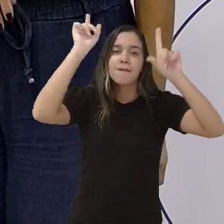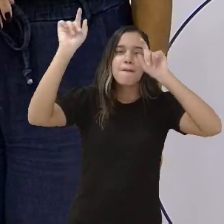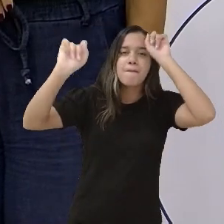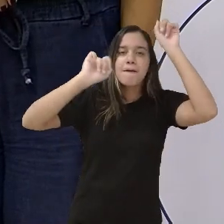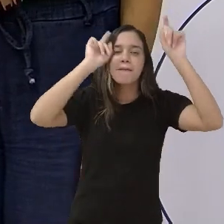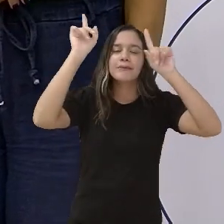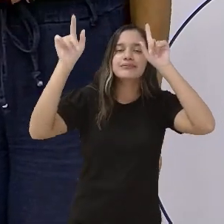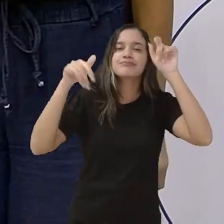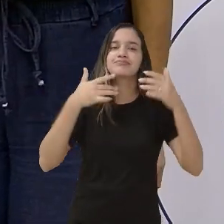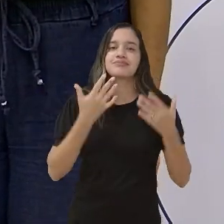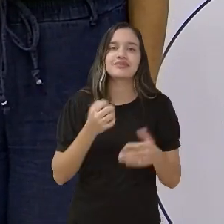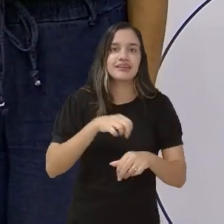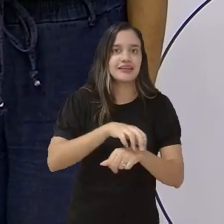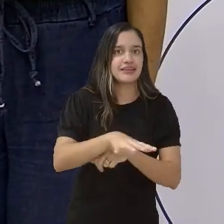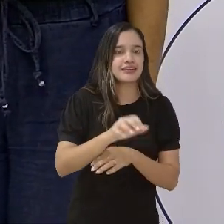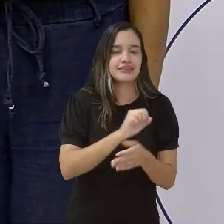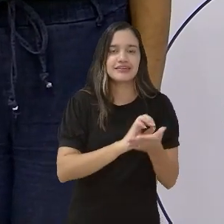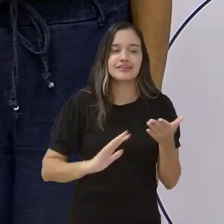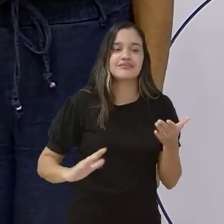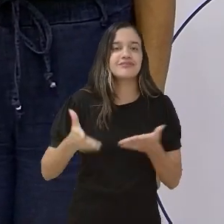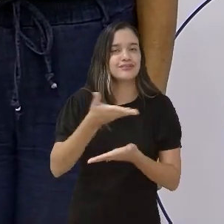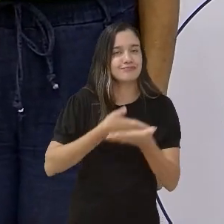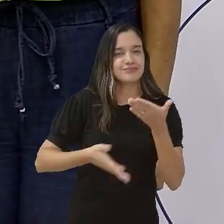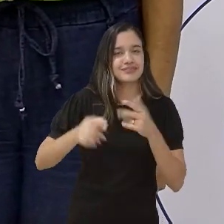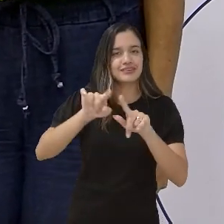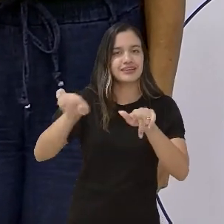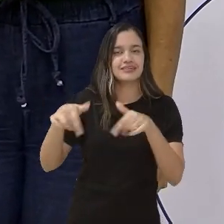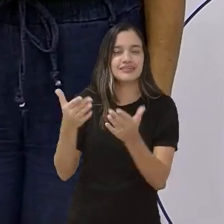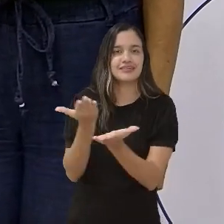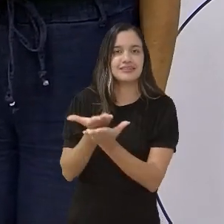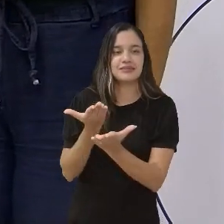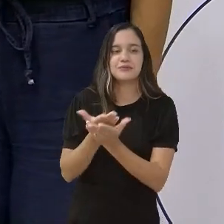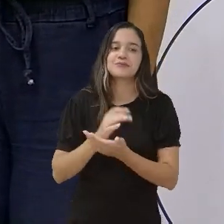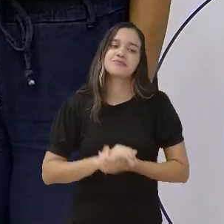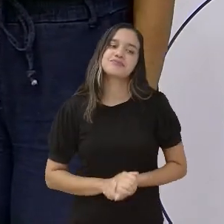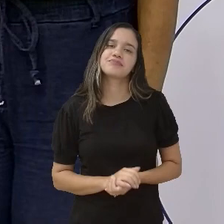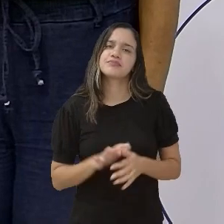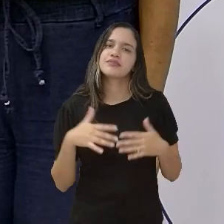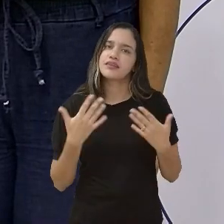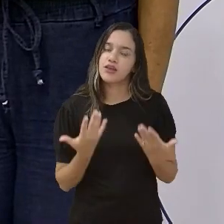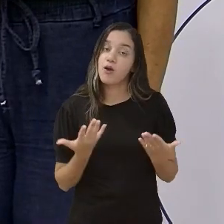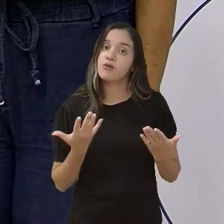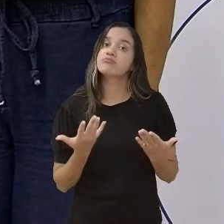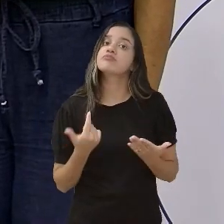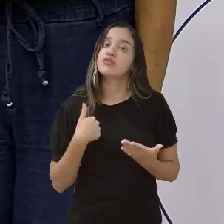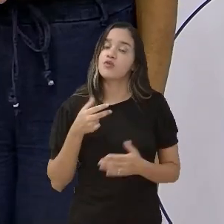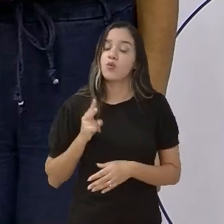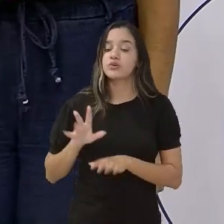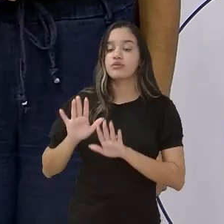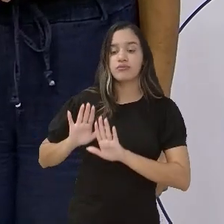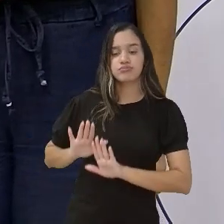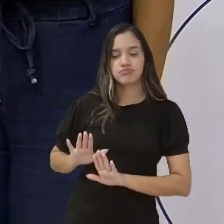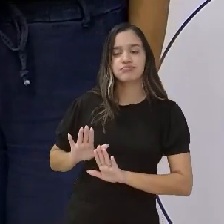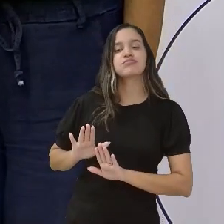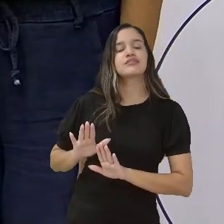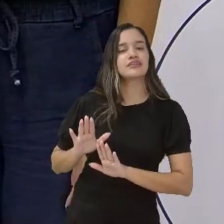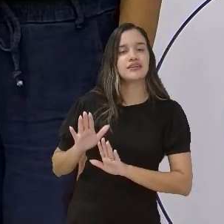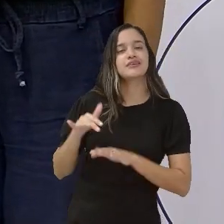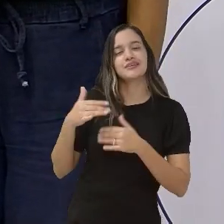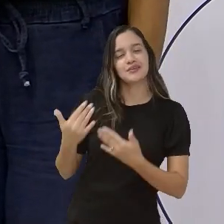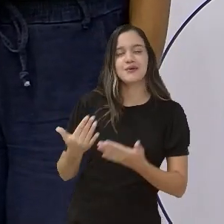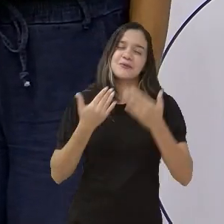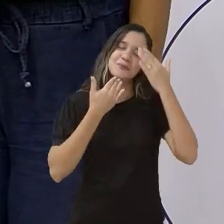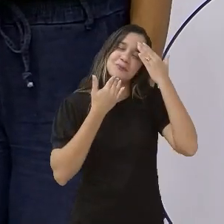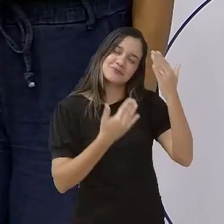ideias e sugestões de atividades para trabalhar na sala de aula deles. E a gente, olha, vai ficando por aqui com a professora Márcia. Muito